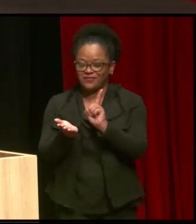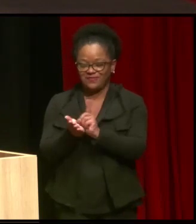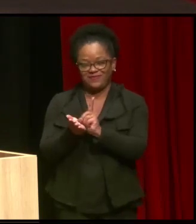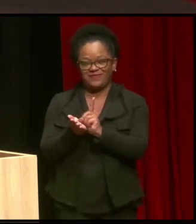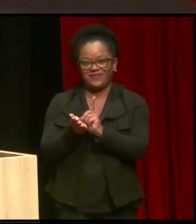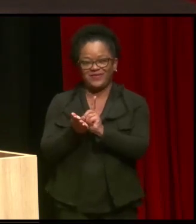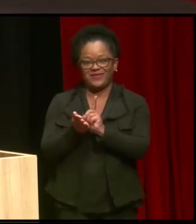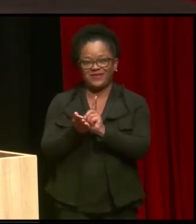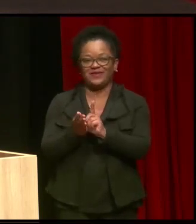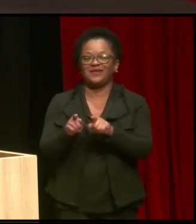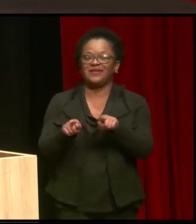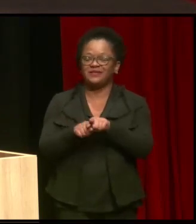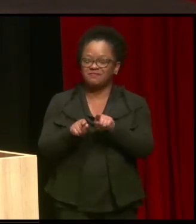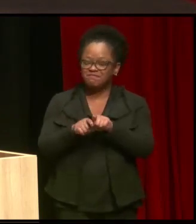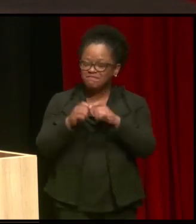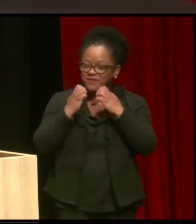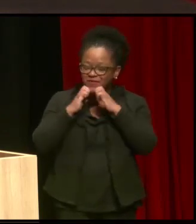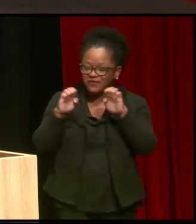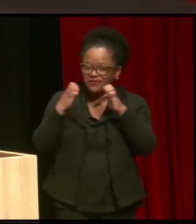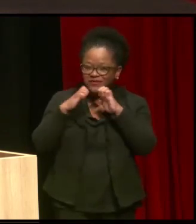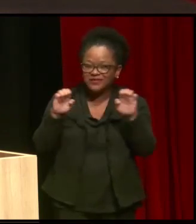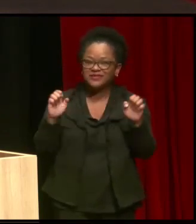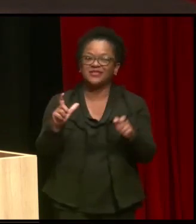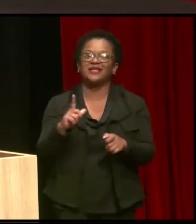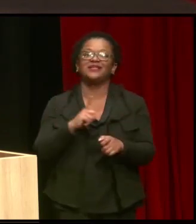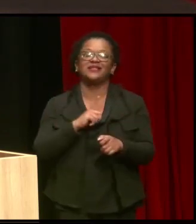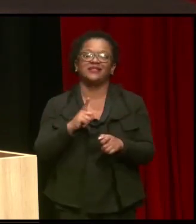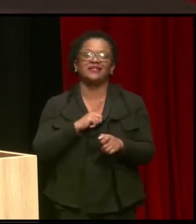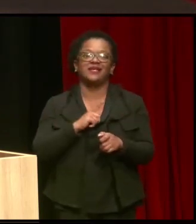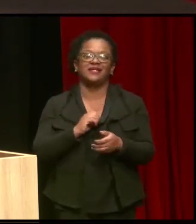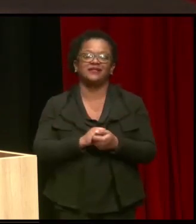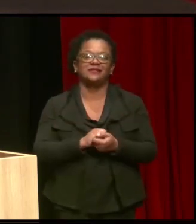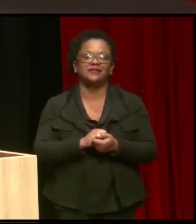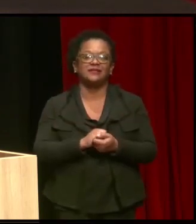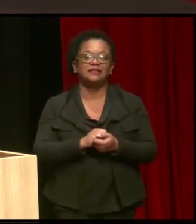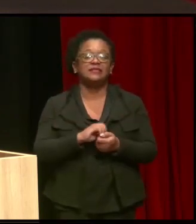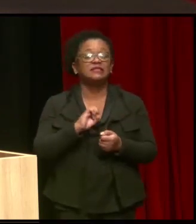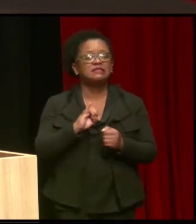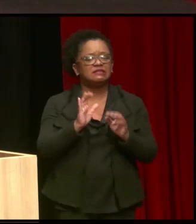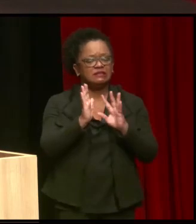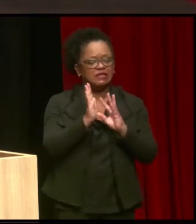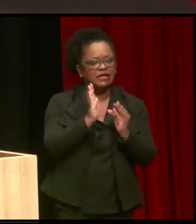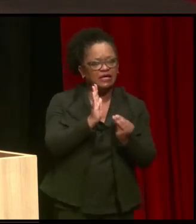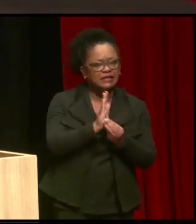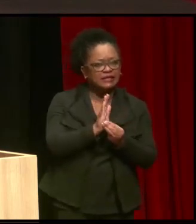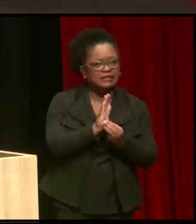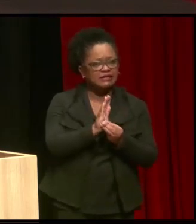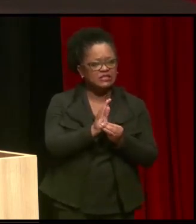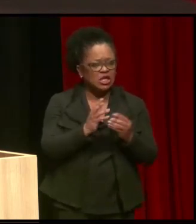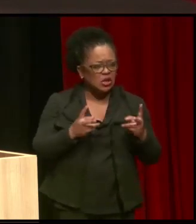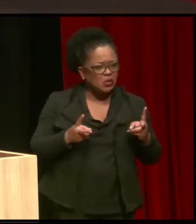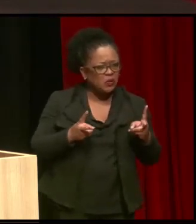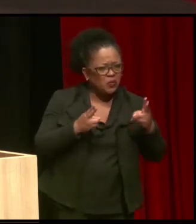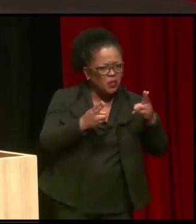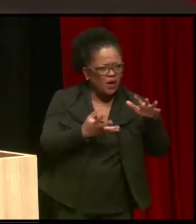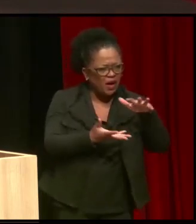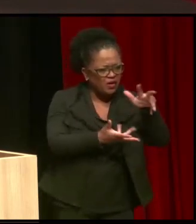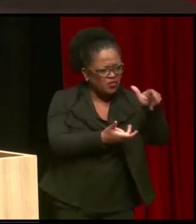Evangelho. Se a igreja não consegue ser diferente do mundo, a igreja deixou de ser igreja. Vocês estão